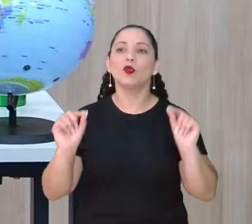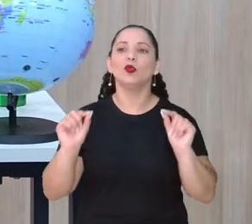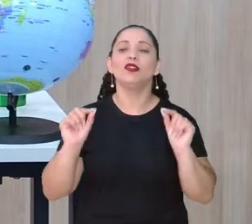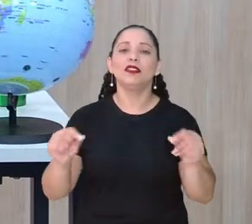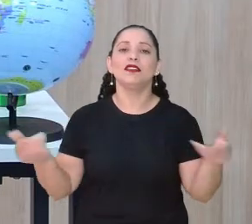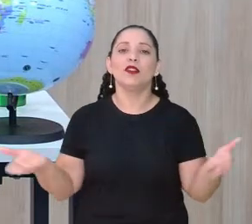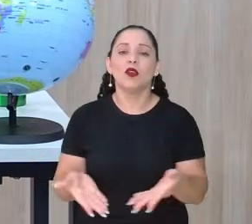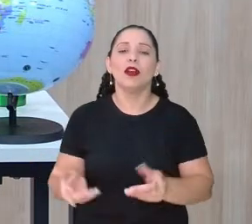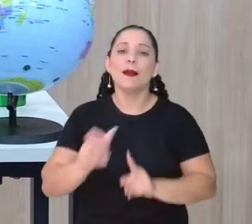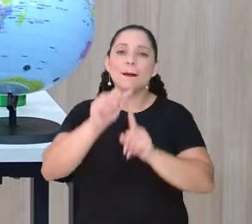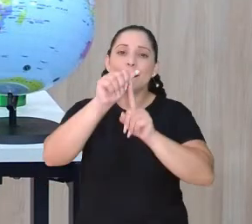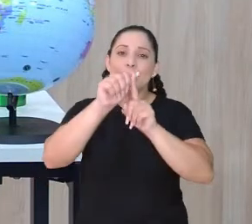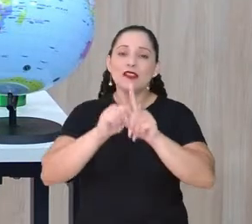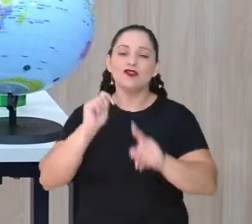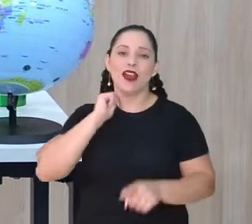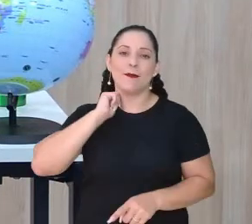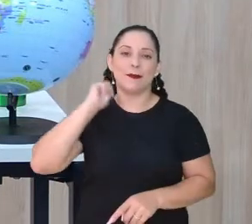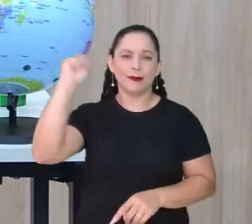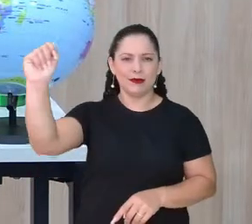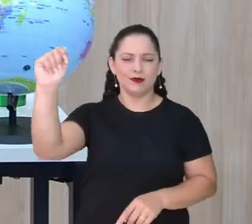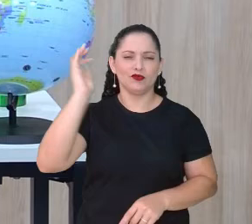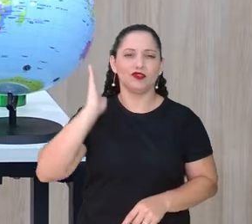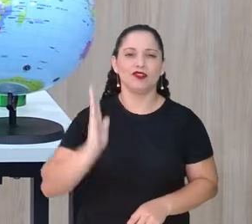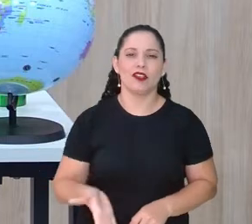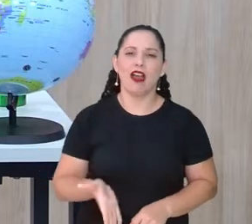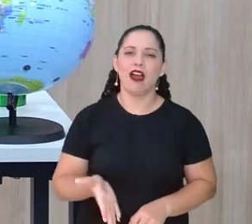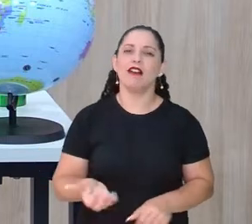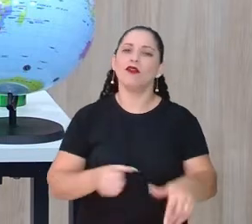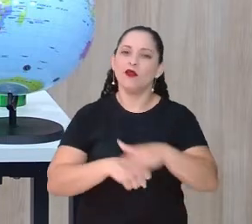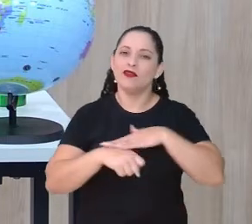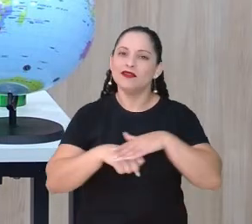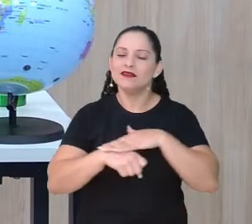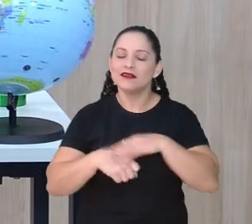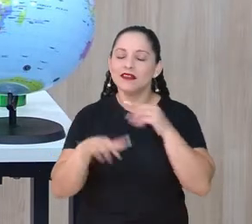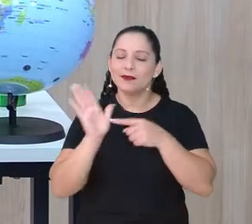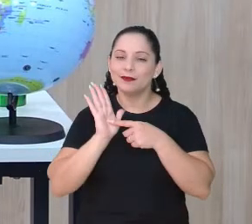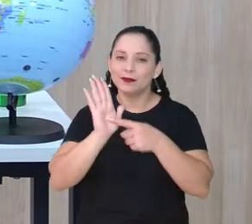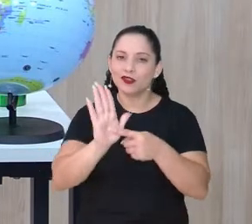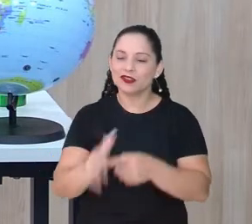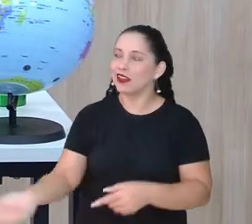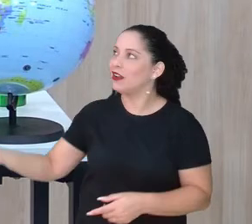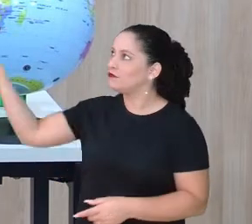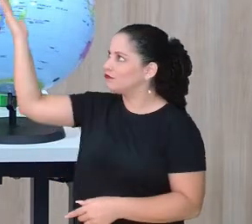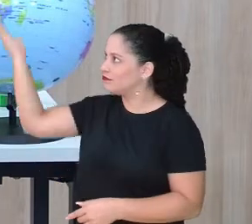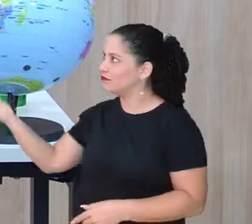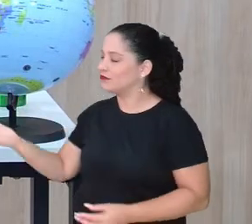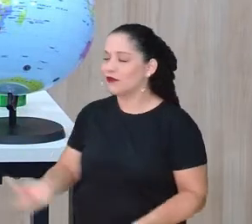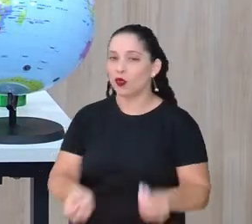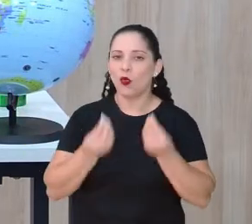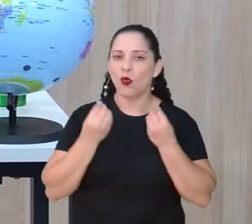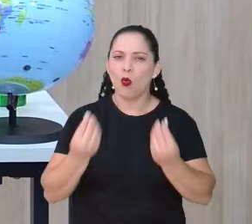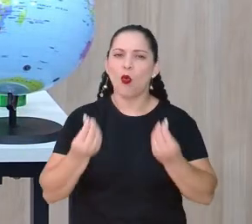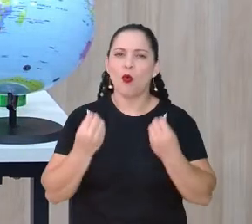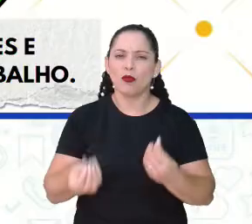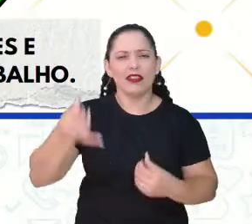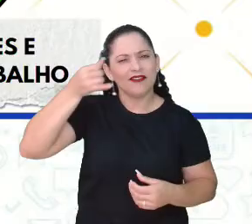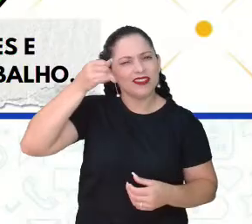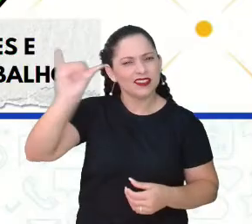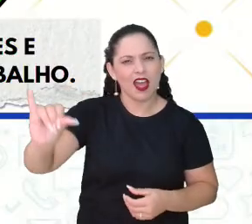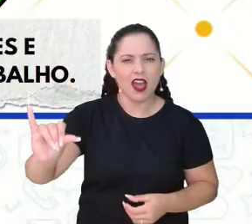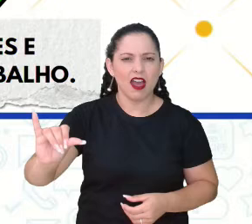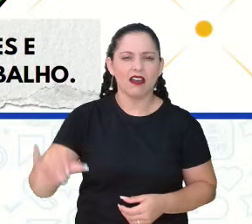de abril, já conversamos com vocês a respeito aí, da prevenção contra a crueldade